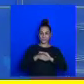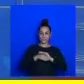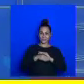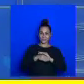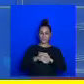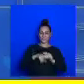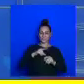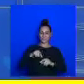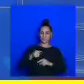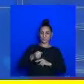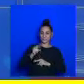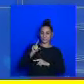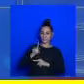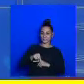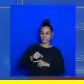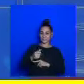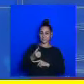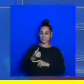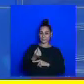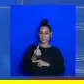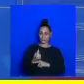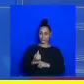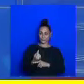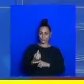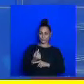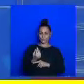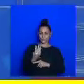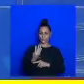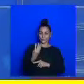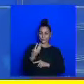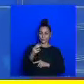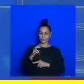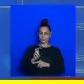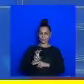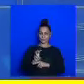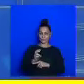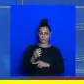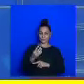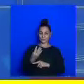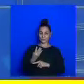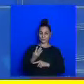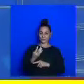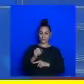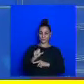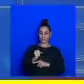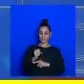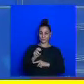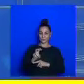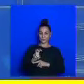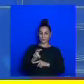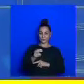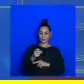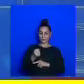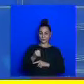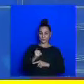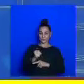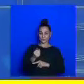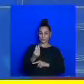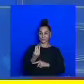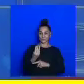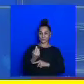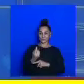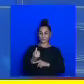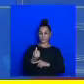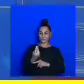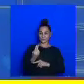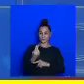Mania. As dezenas sorteadas foram 61, 45, 48, 58,